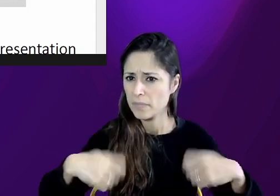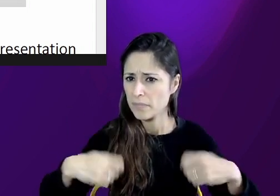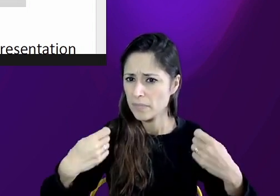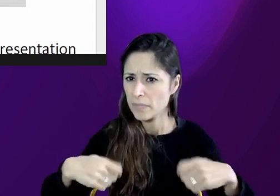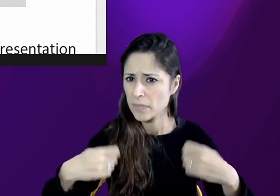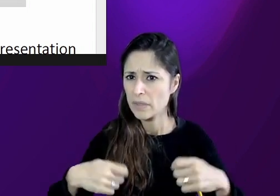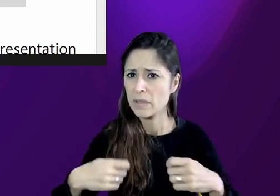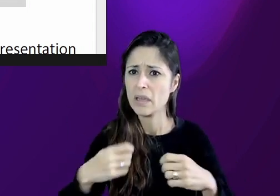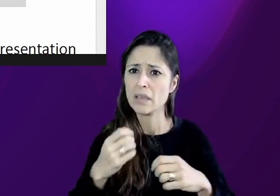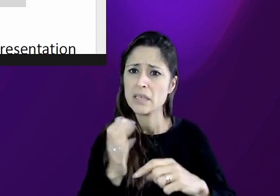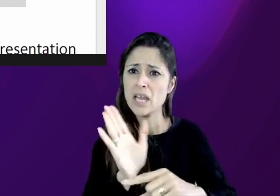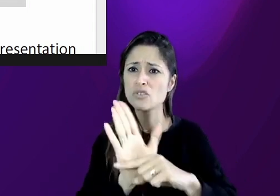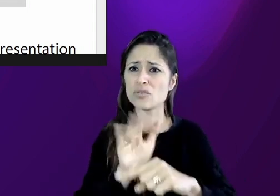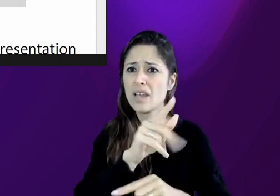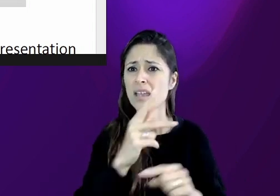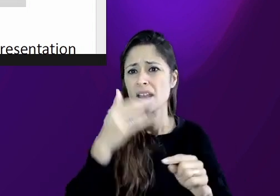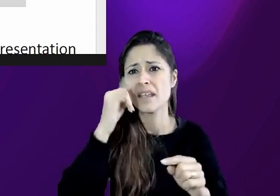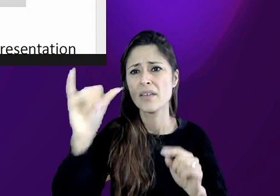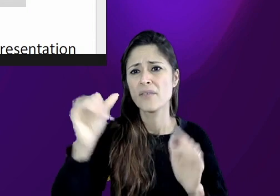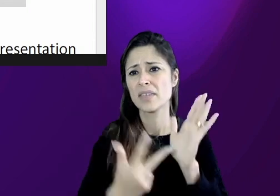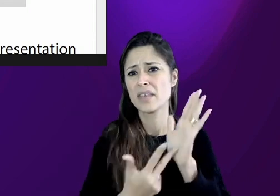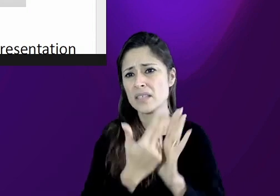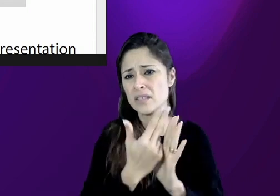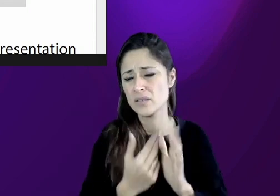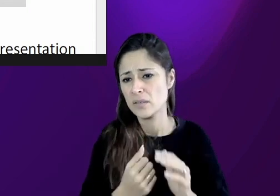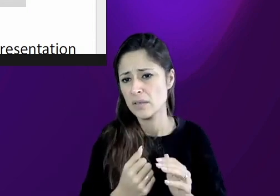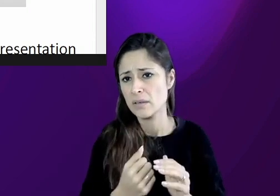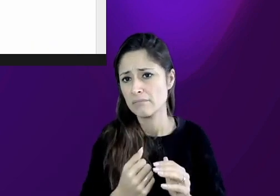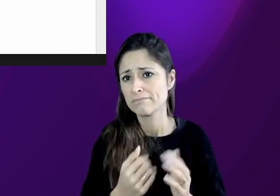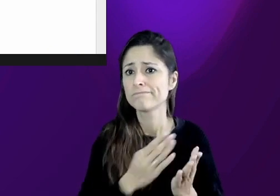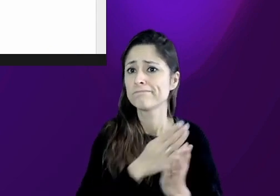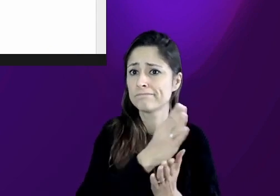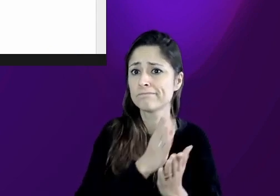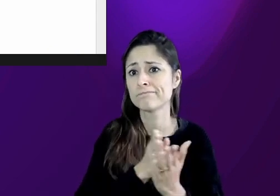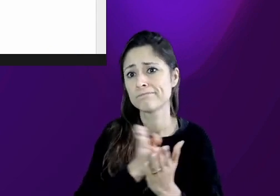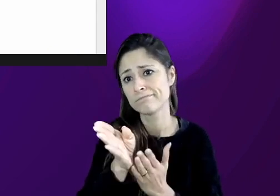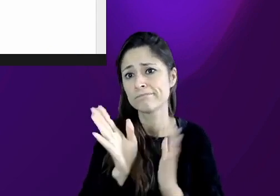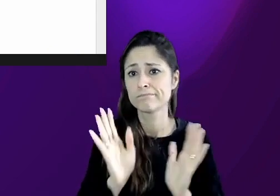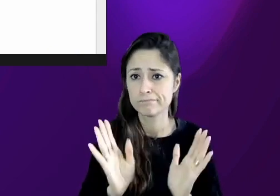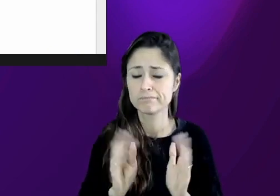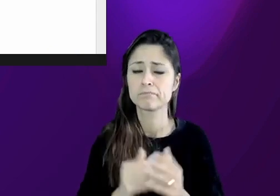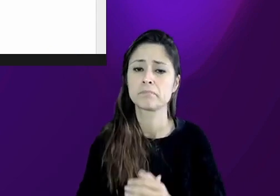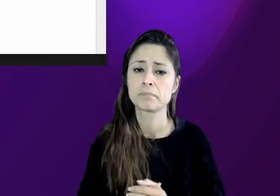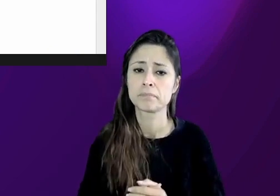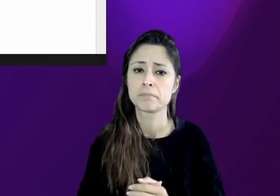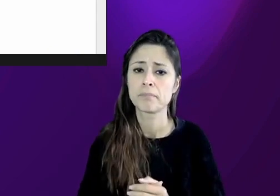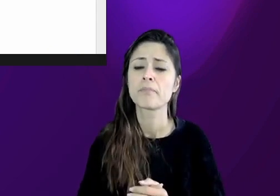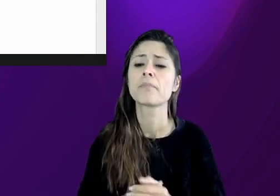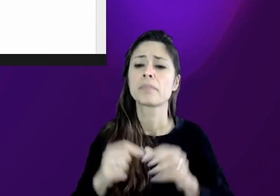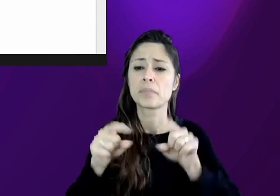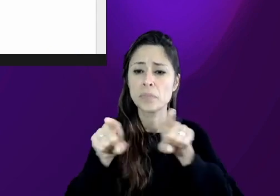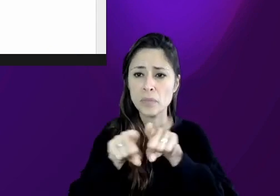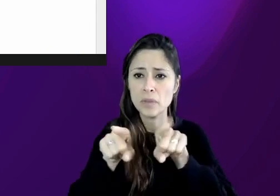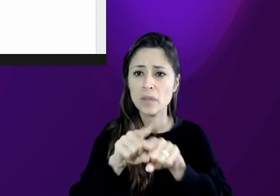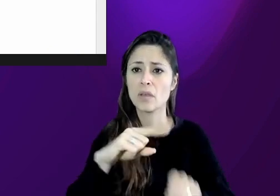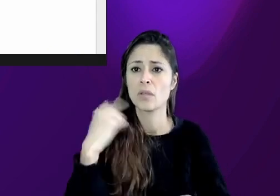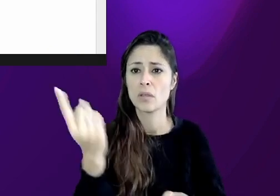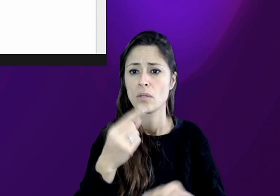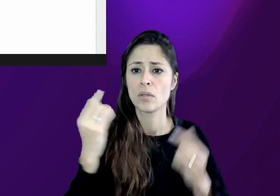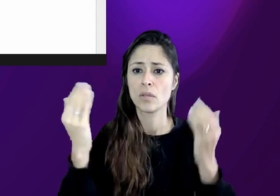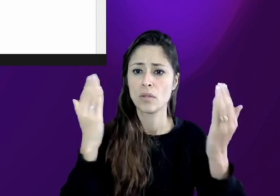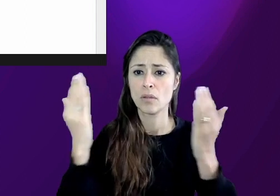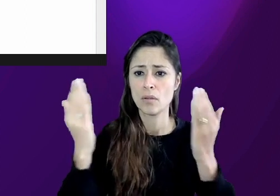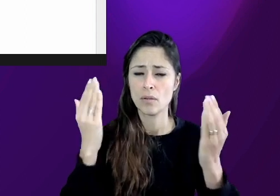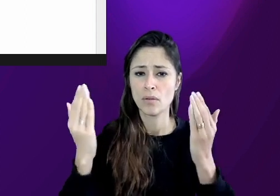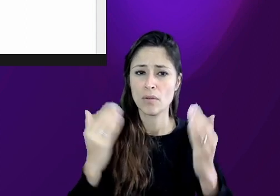de uma cirurgia fútil, né? Então, são duas maneiras de ver a mesma situação. E aí, quando a gente compara, que é